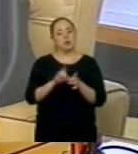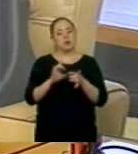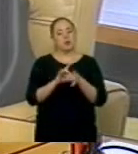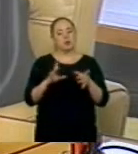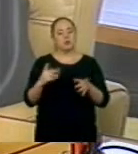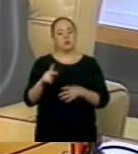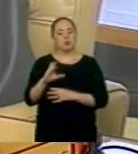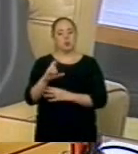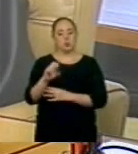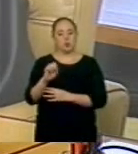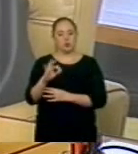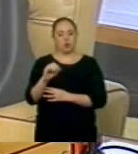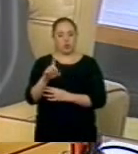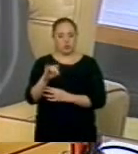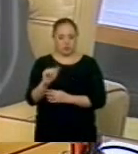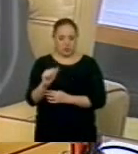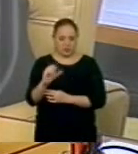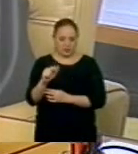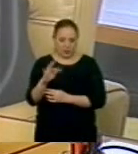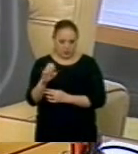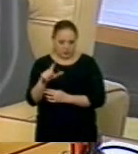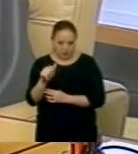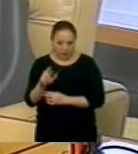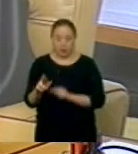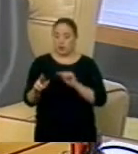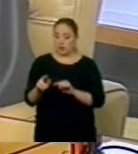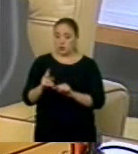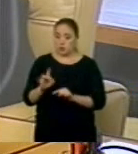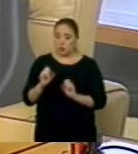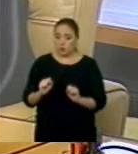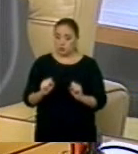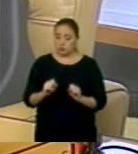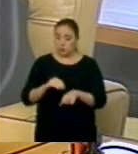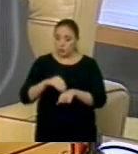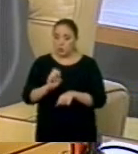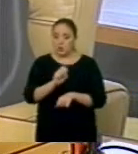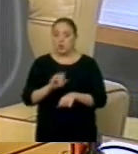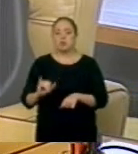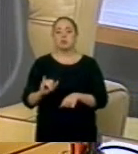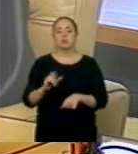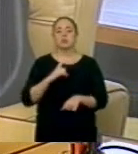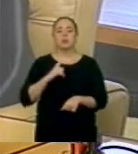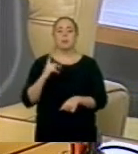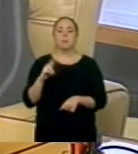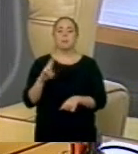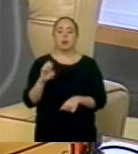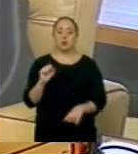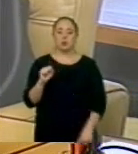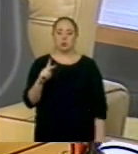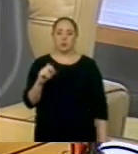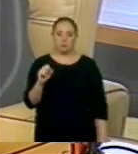sua custódia cautelar. A manutenção da cautela só podia se dar quando presente os pressupostos da custódia